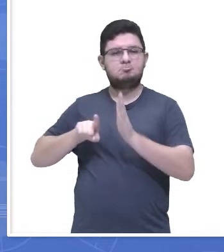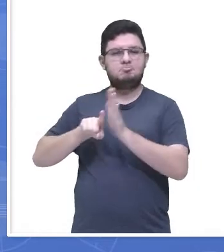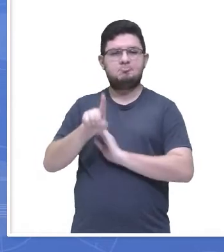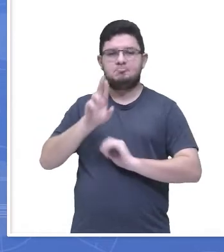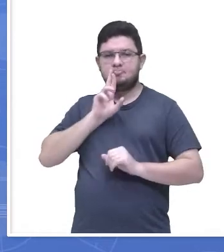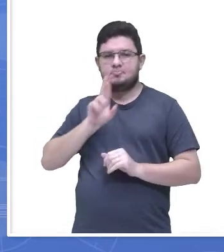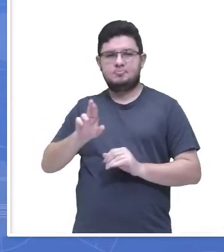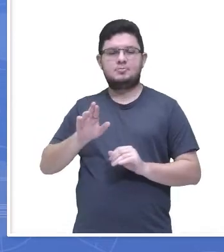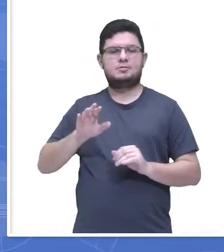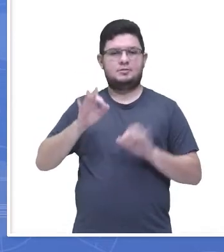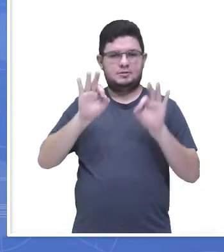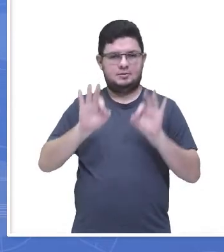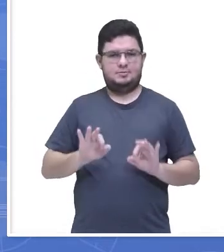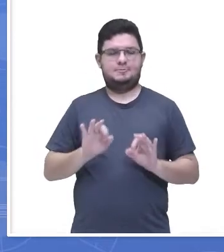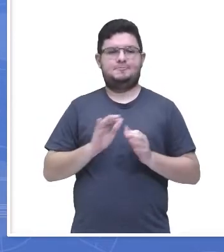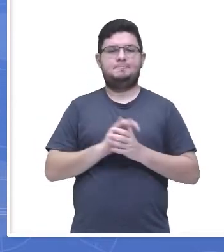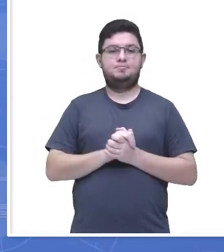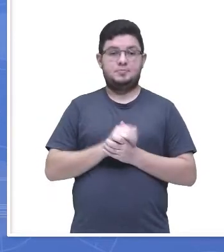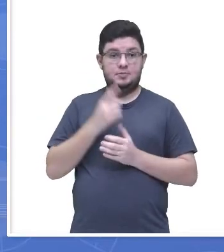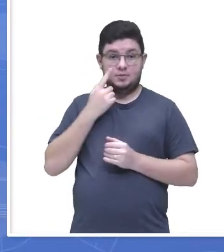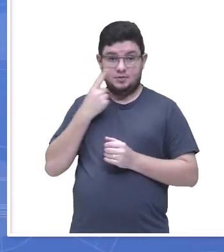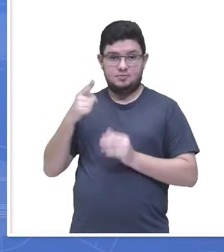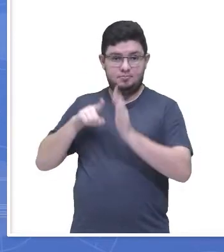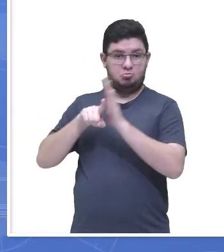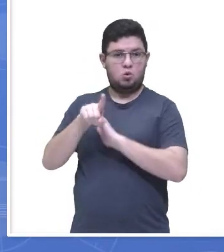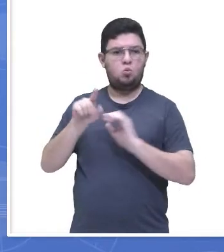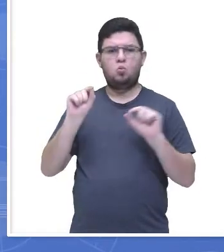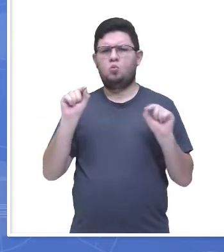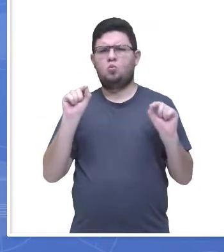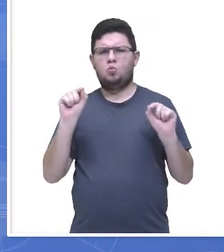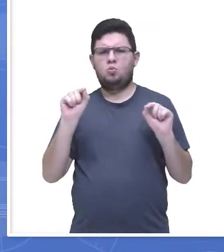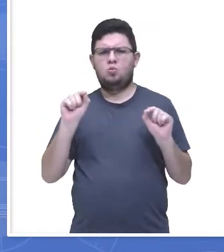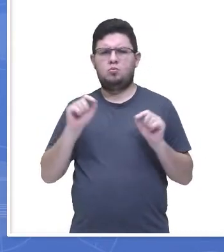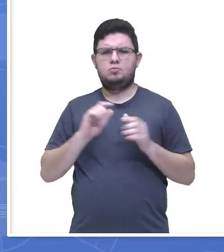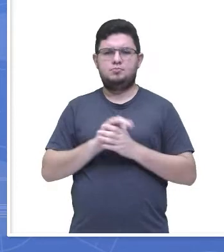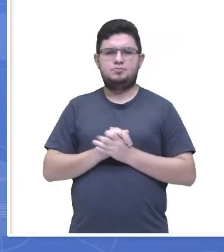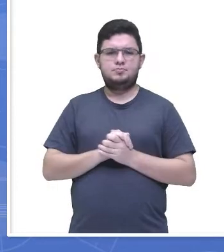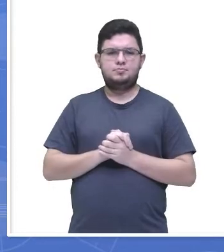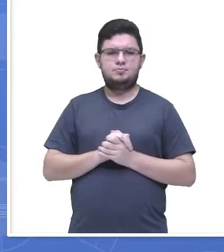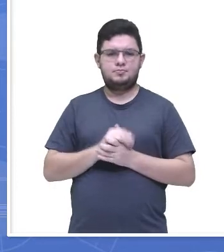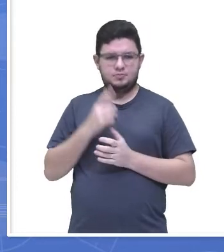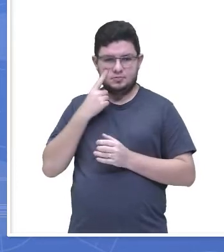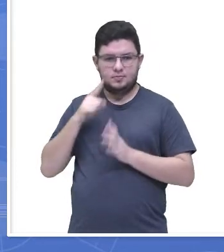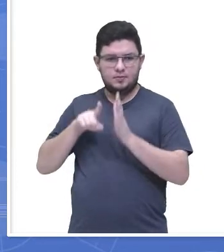Jarleson, da Escola Estadual também Rio Preto da Eva, colocou a letra A.